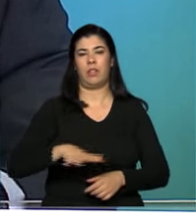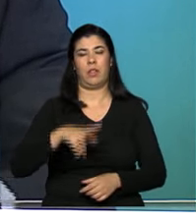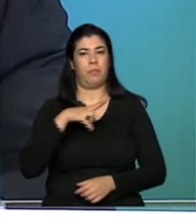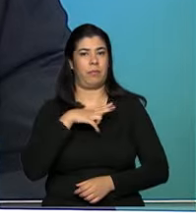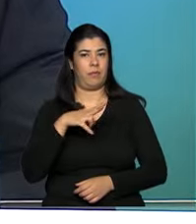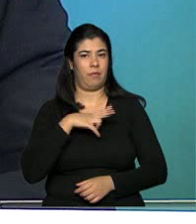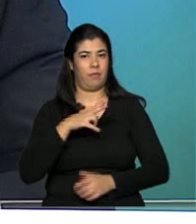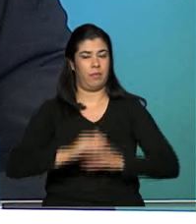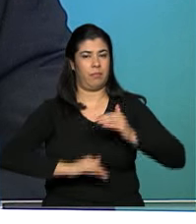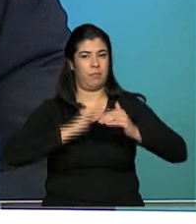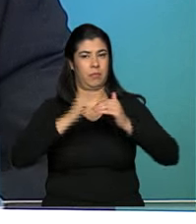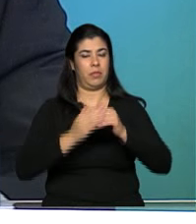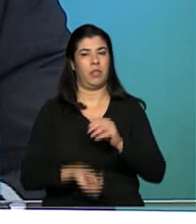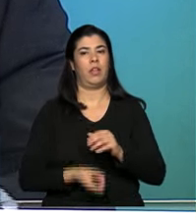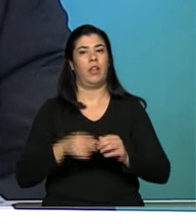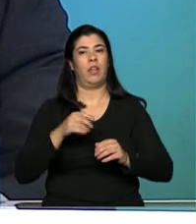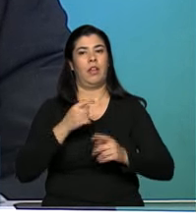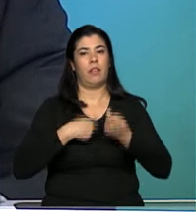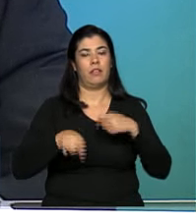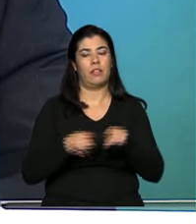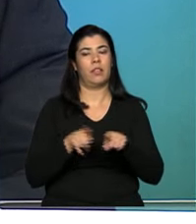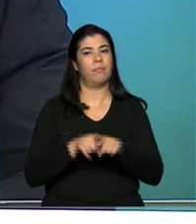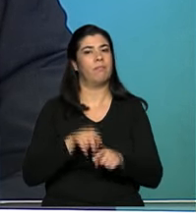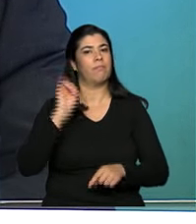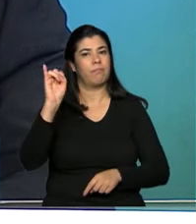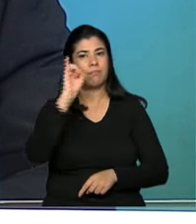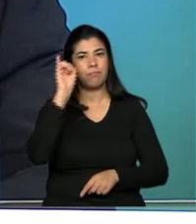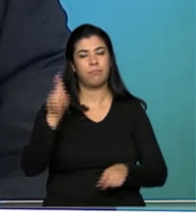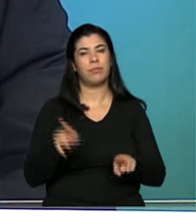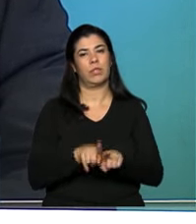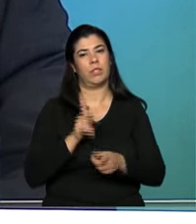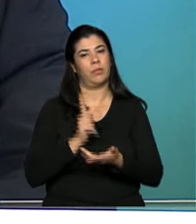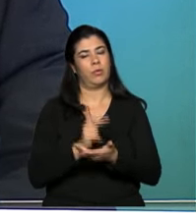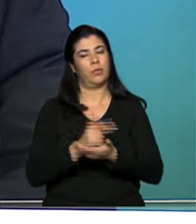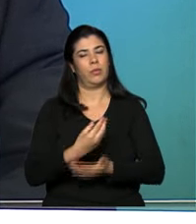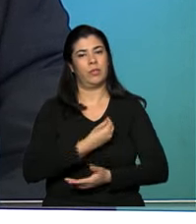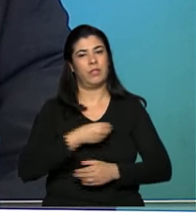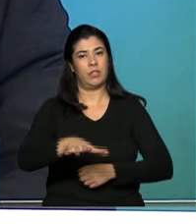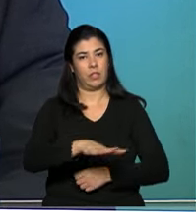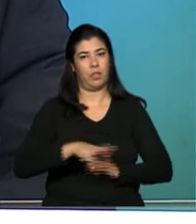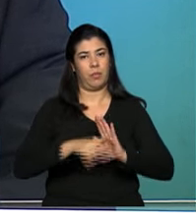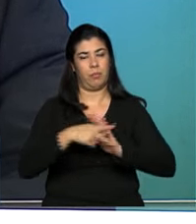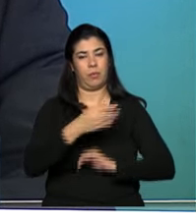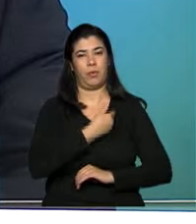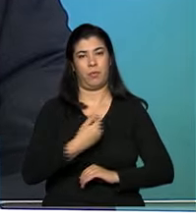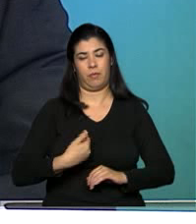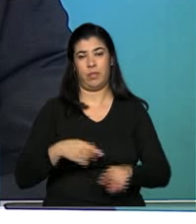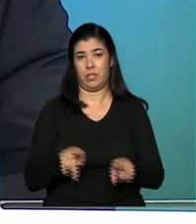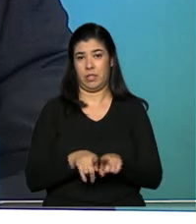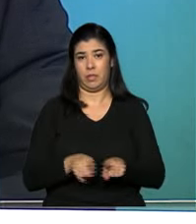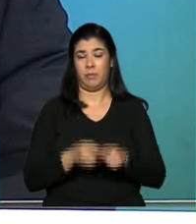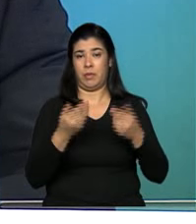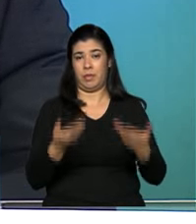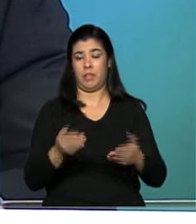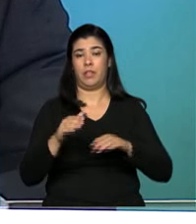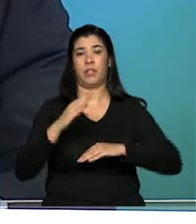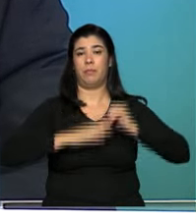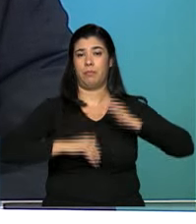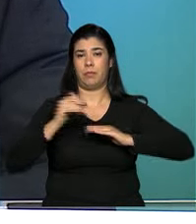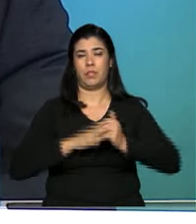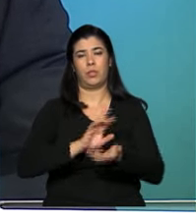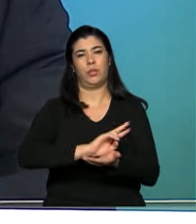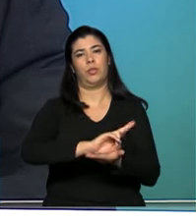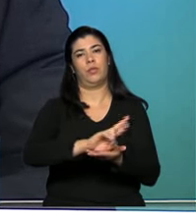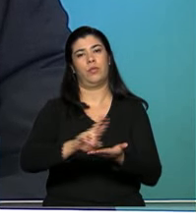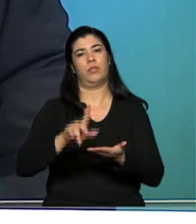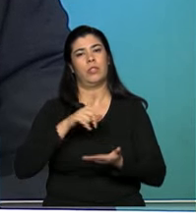para sustentar o crescimento também é Vital e mais crucial ainda aumentar a produtividade dentro do próprio governo Então essas iniciativas várias delas